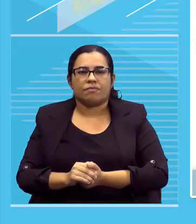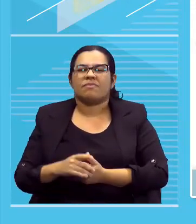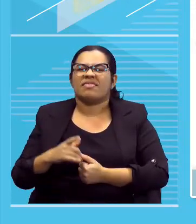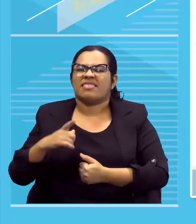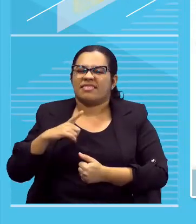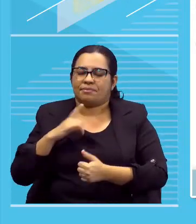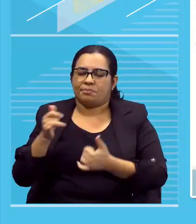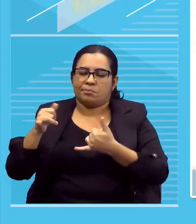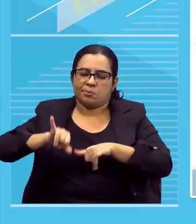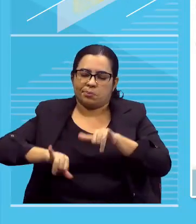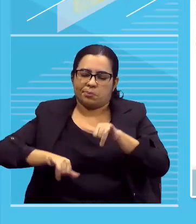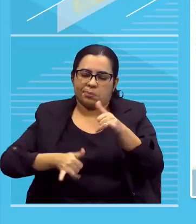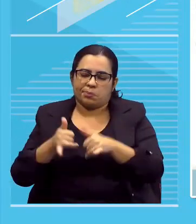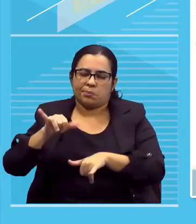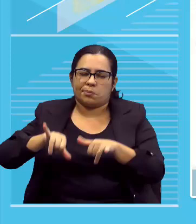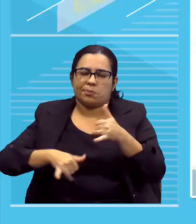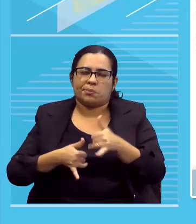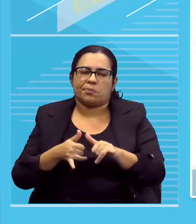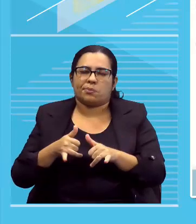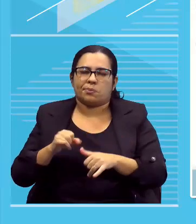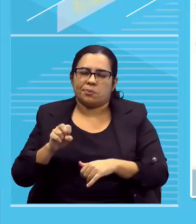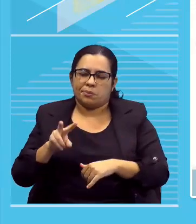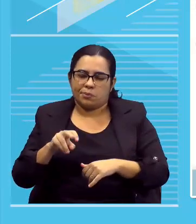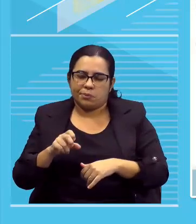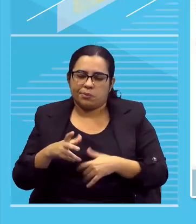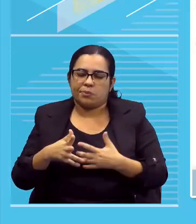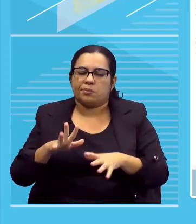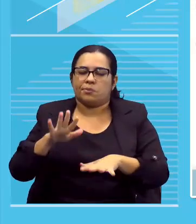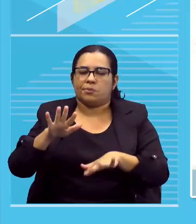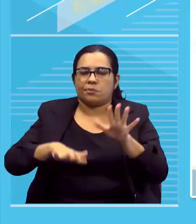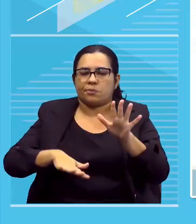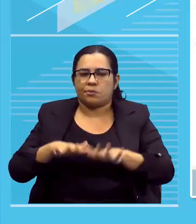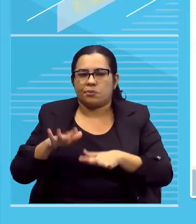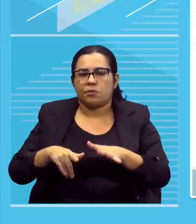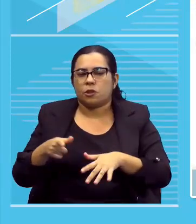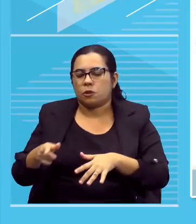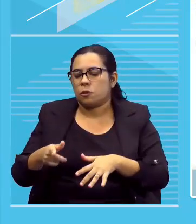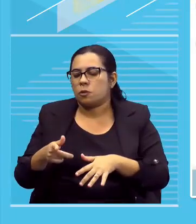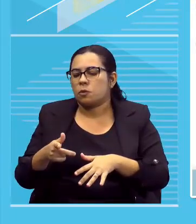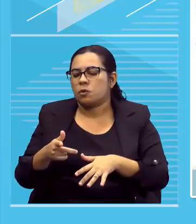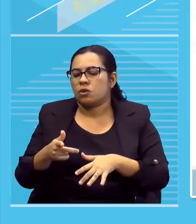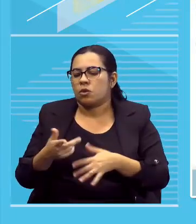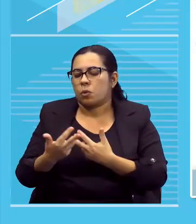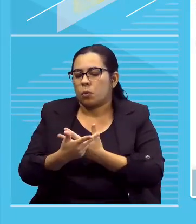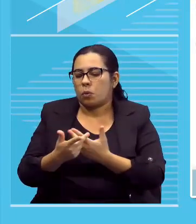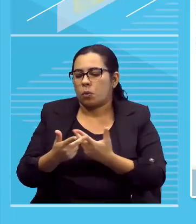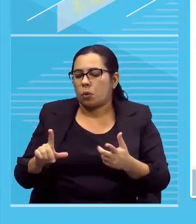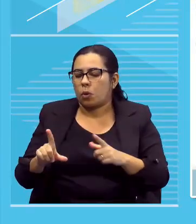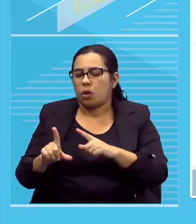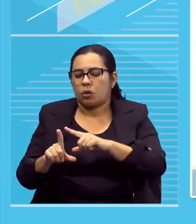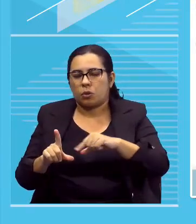agrotóxicos icos conservantes glúten